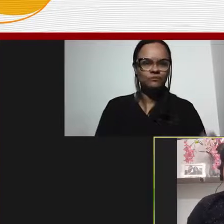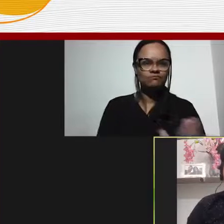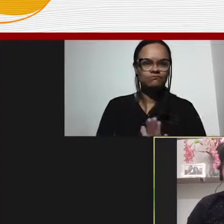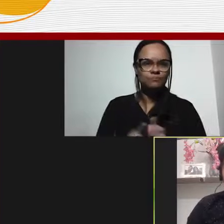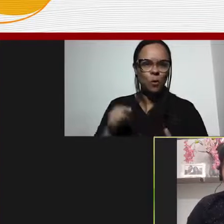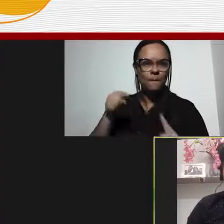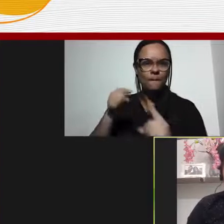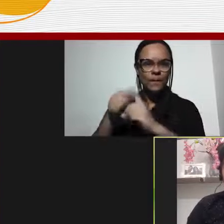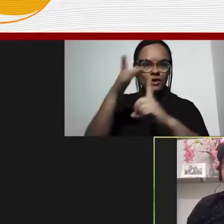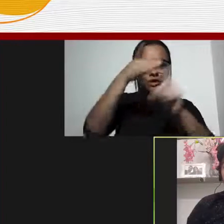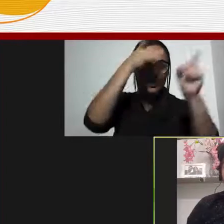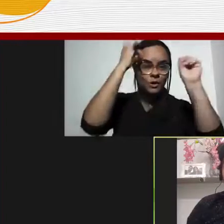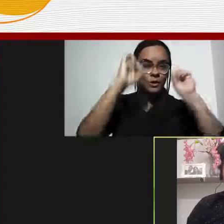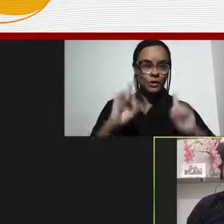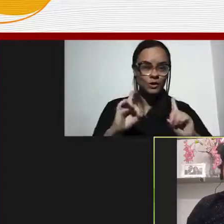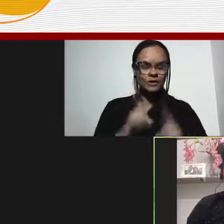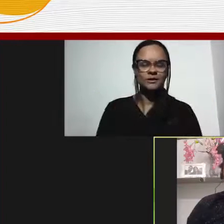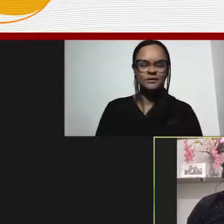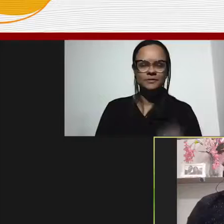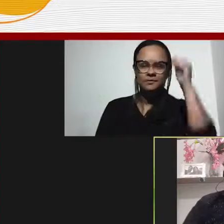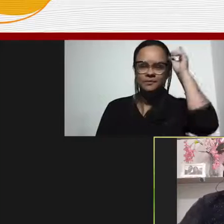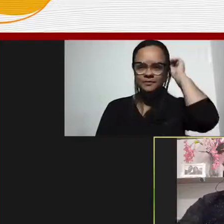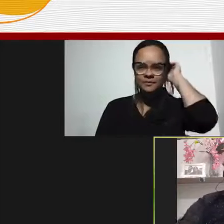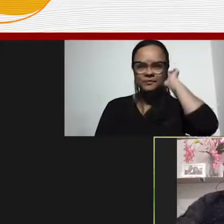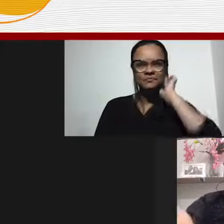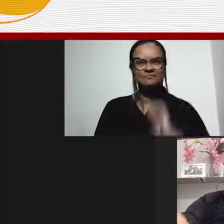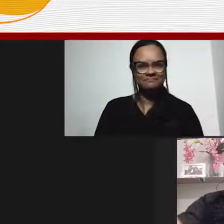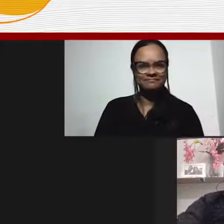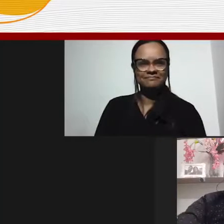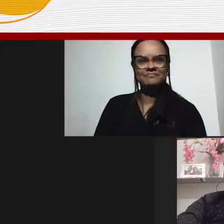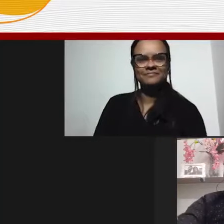com deficiência. Então, é isso aí, vamos junto, tá?